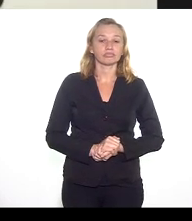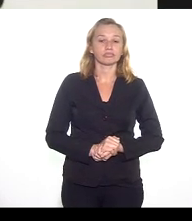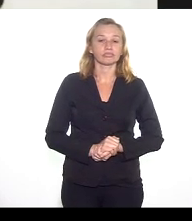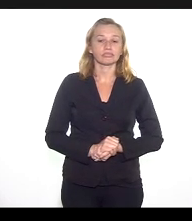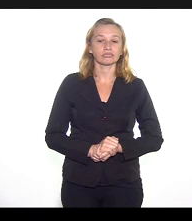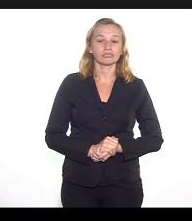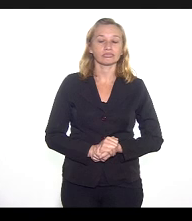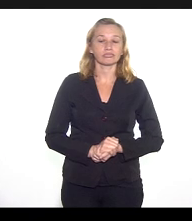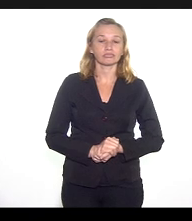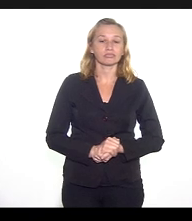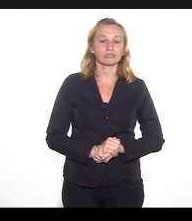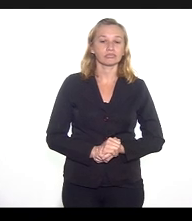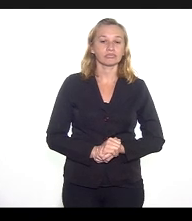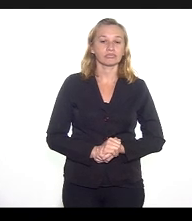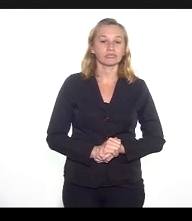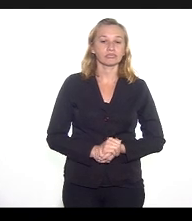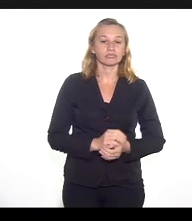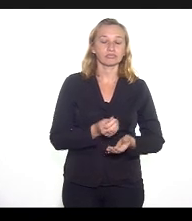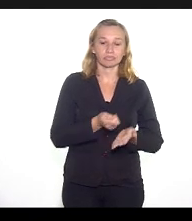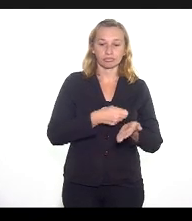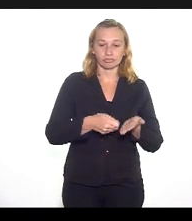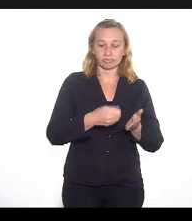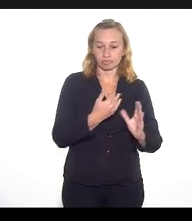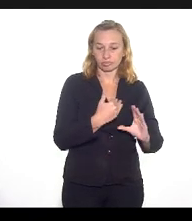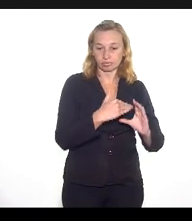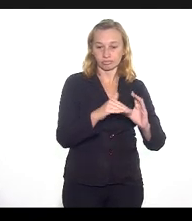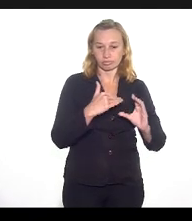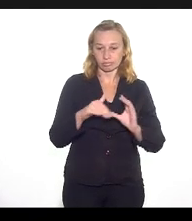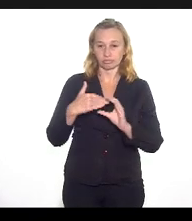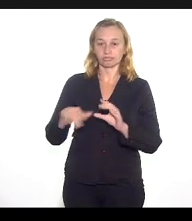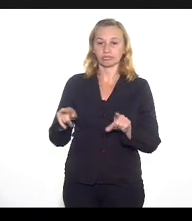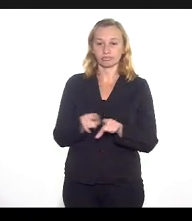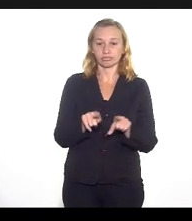até porque eu também vou mandá-las por escrito também para a ANP,